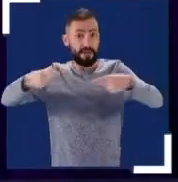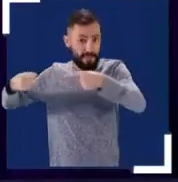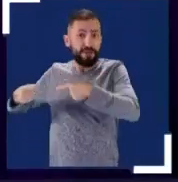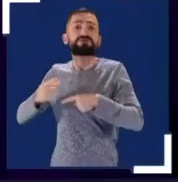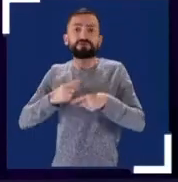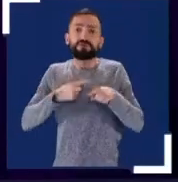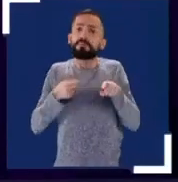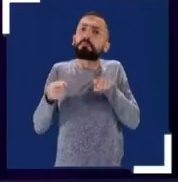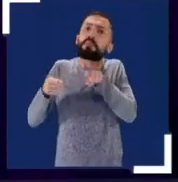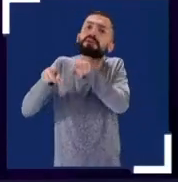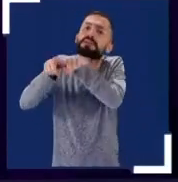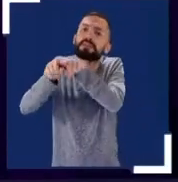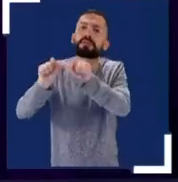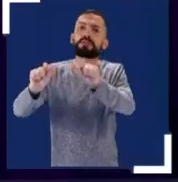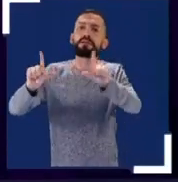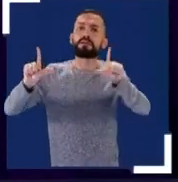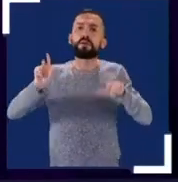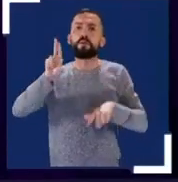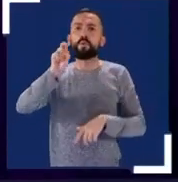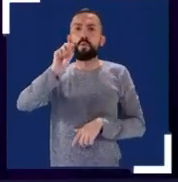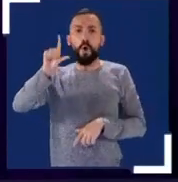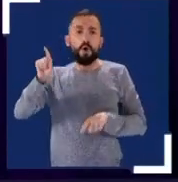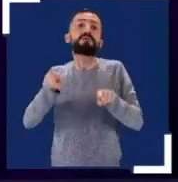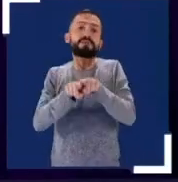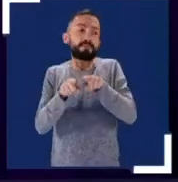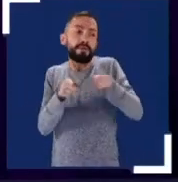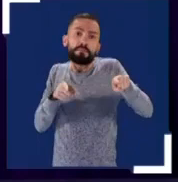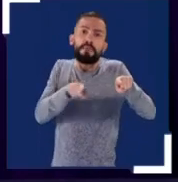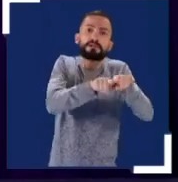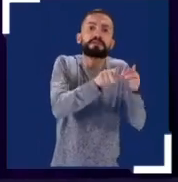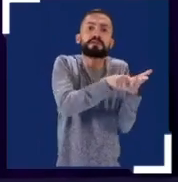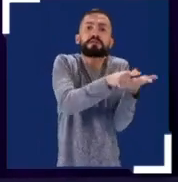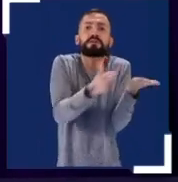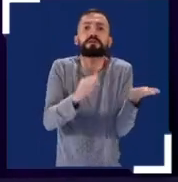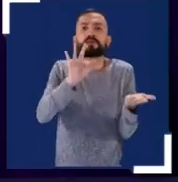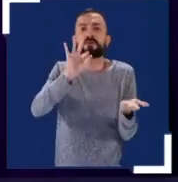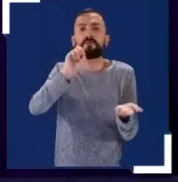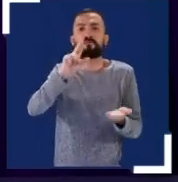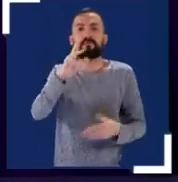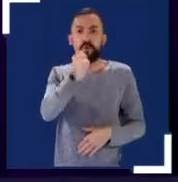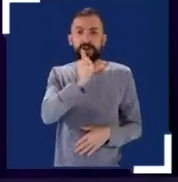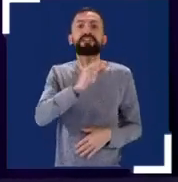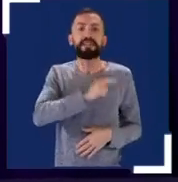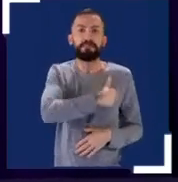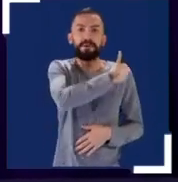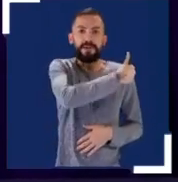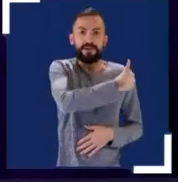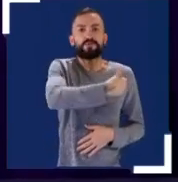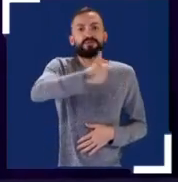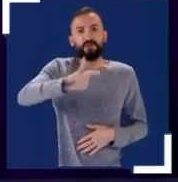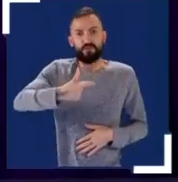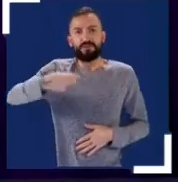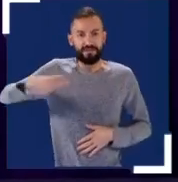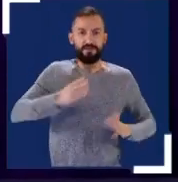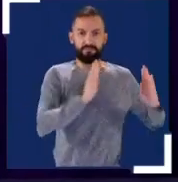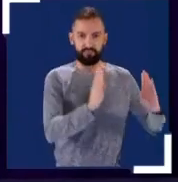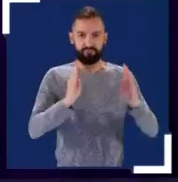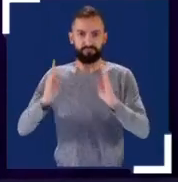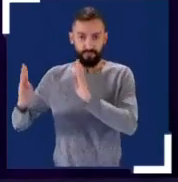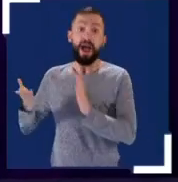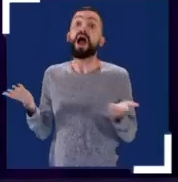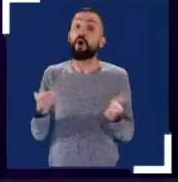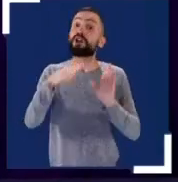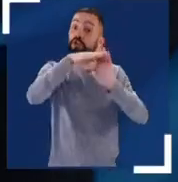parceria com o Portal UOL e o jornal Folha de São Paulo e terá três blocos. Você vai conhecer agora as normas desta primeira